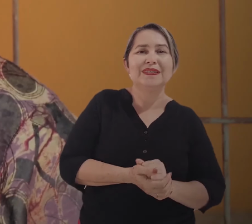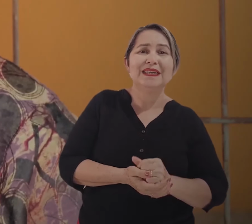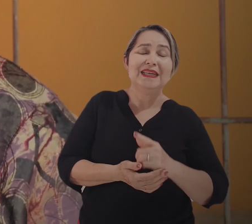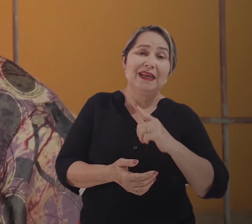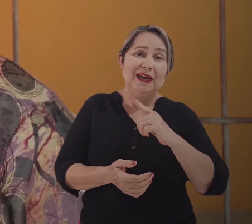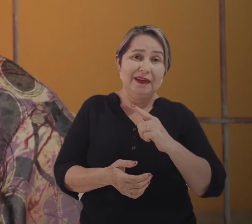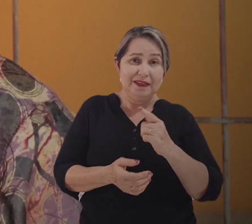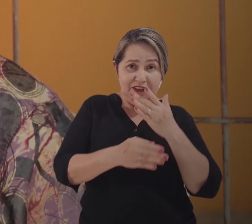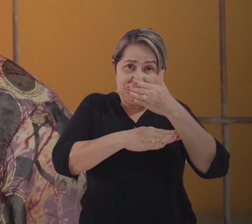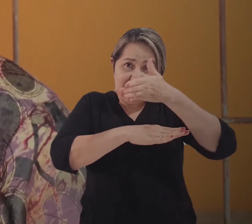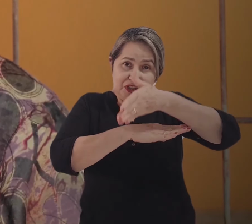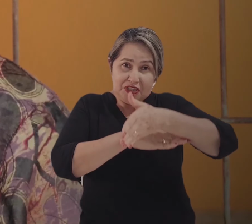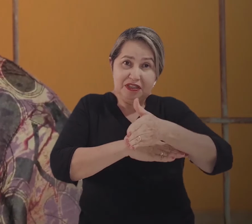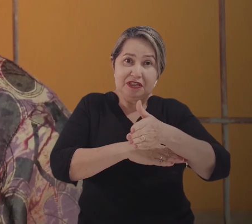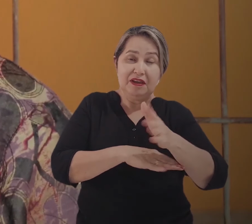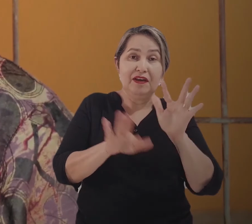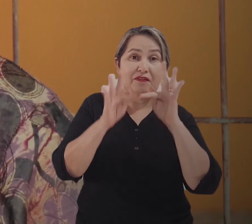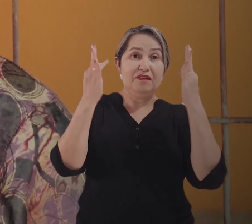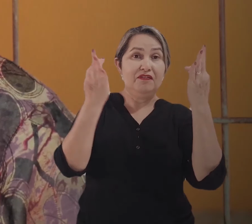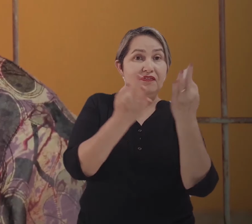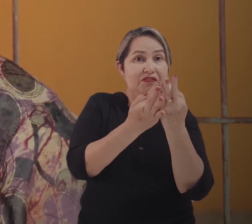famílias. Eram